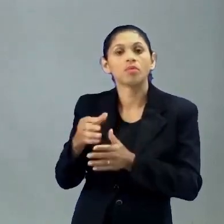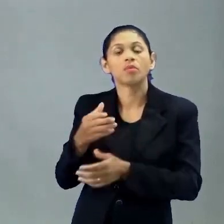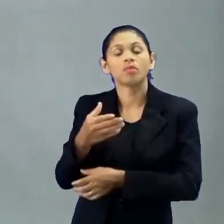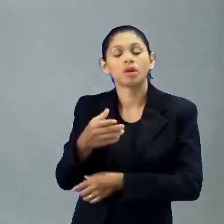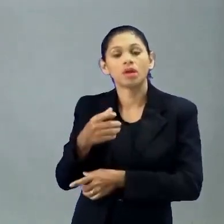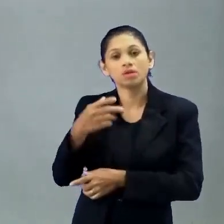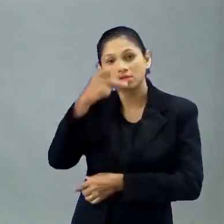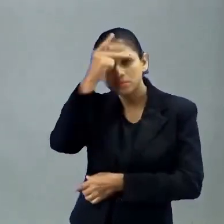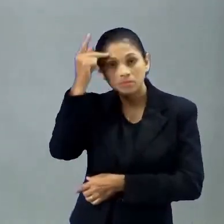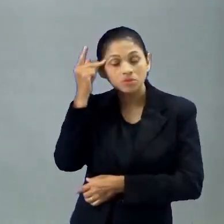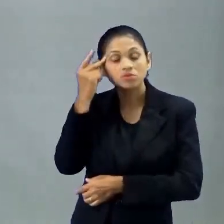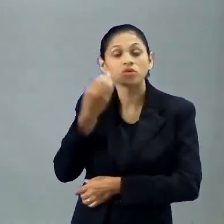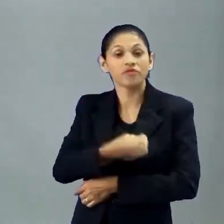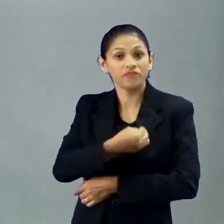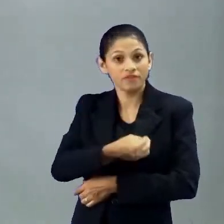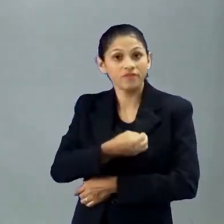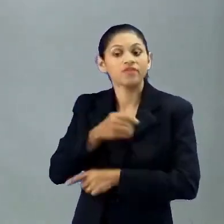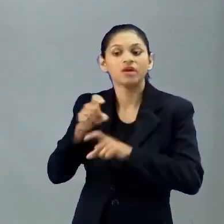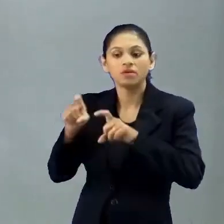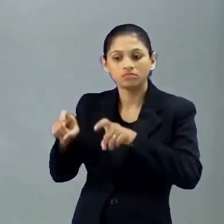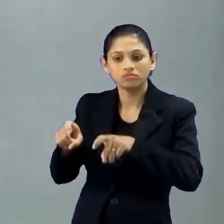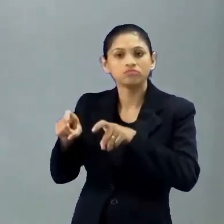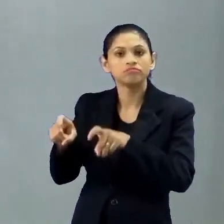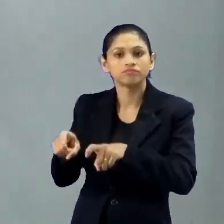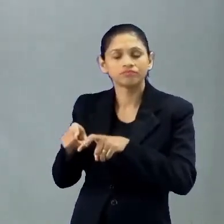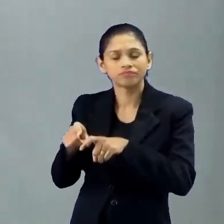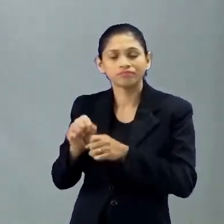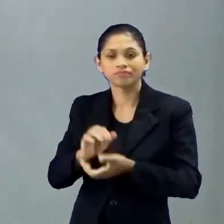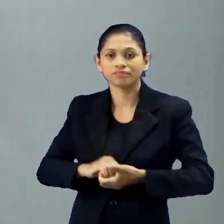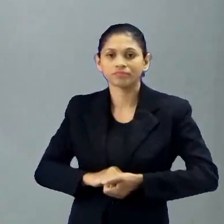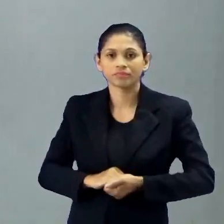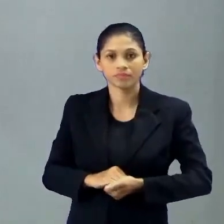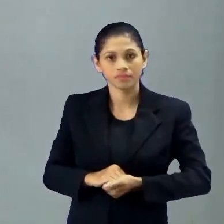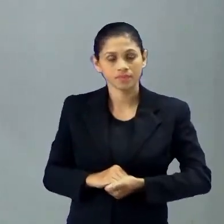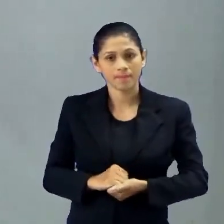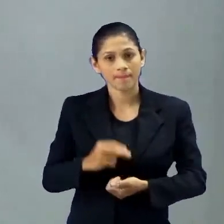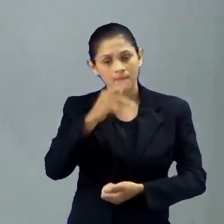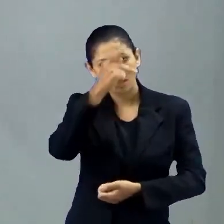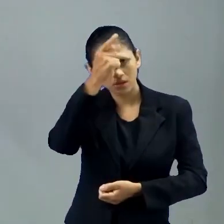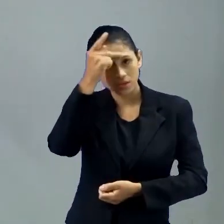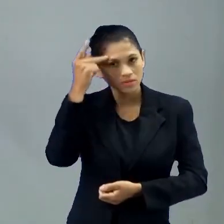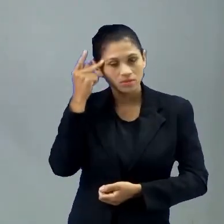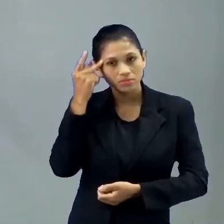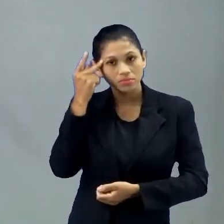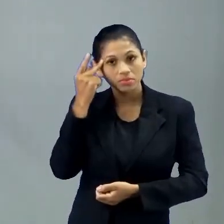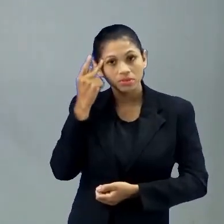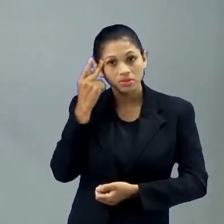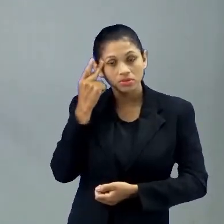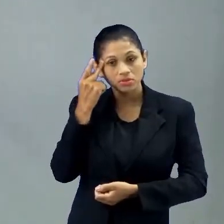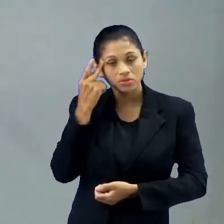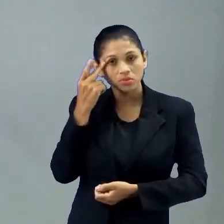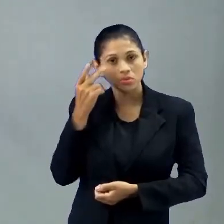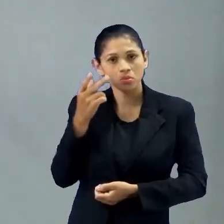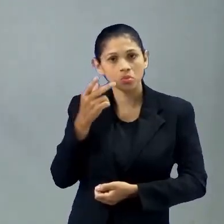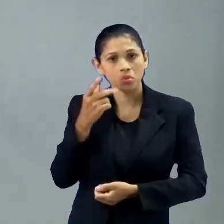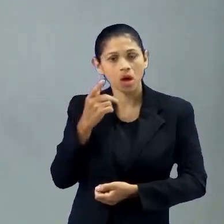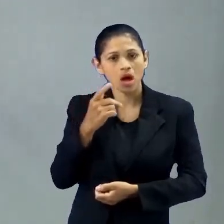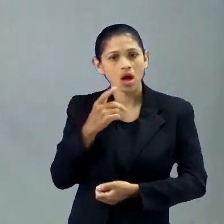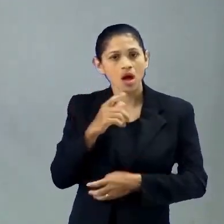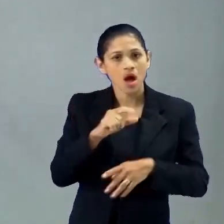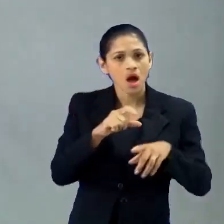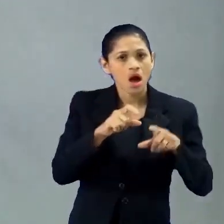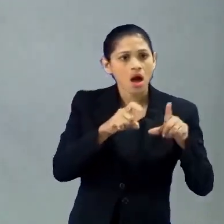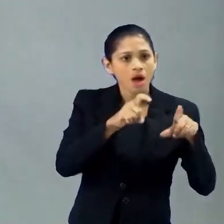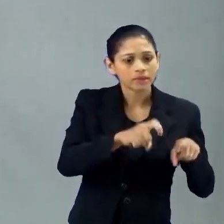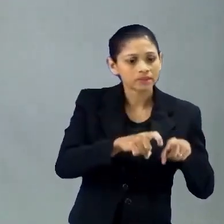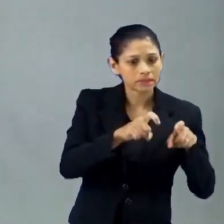justamente para se viver. Quantas e quantas pessoas às vezes migram do campo para a cidade. E